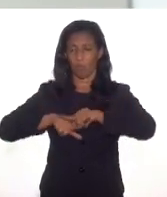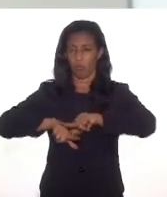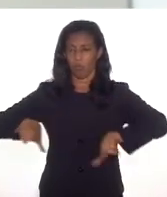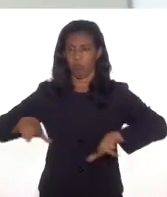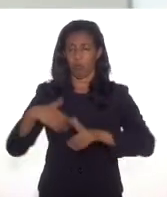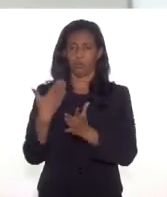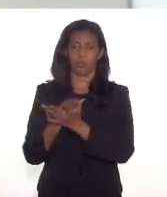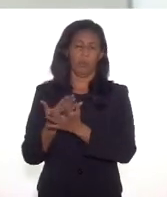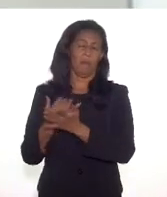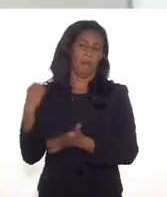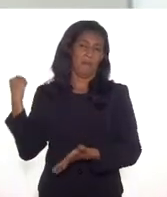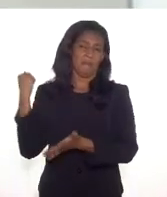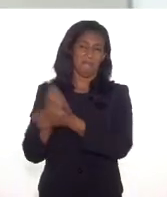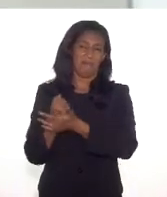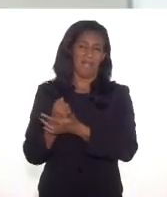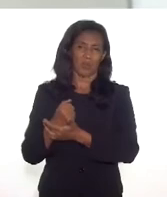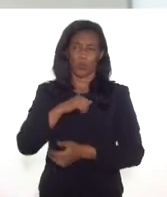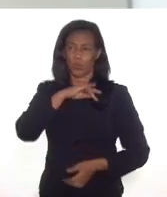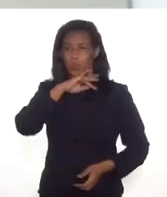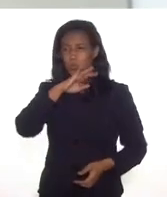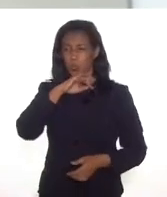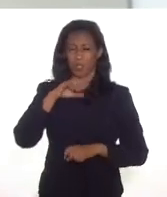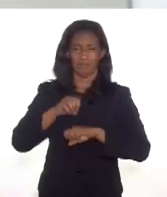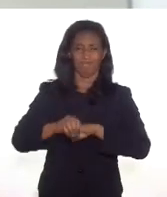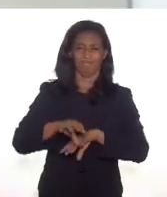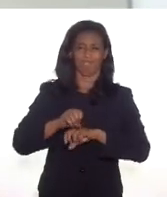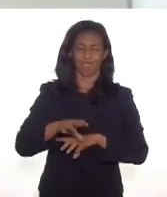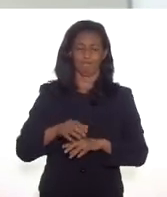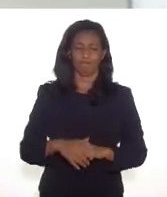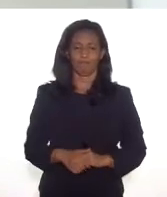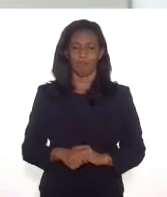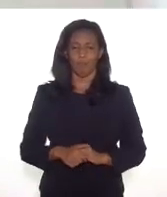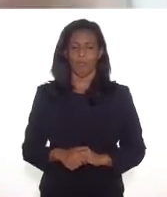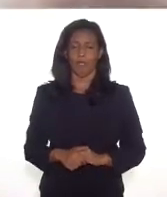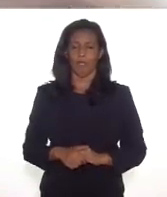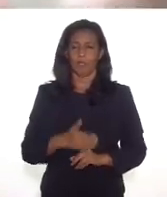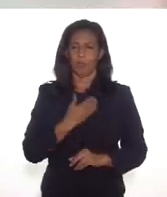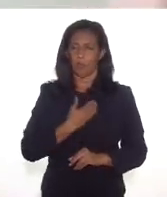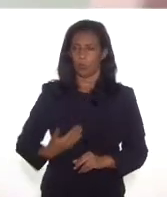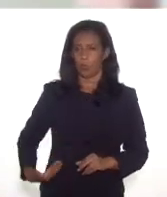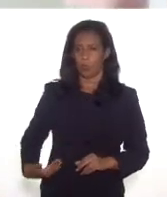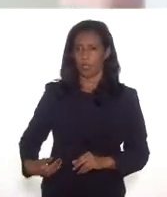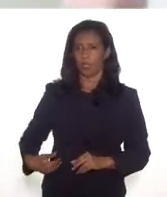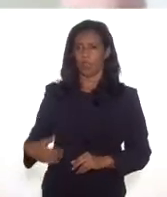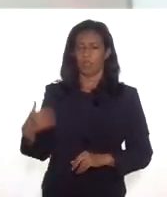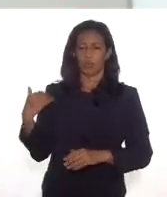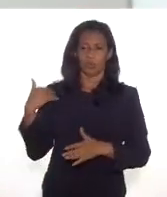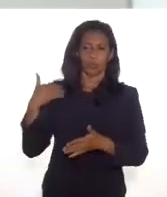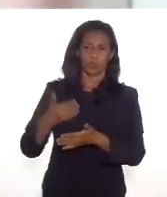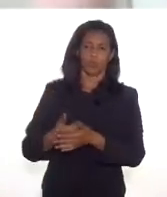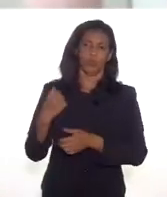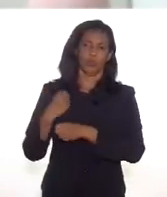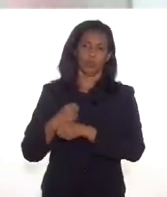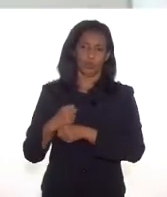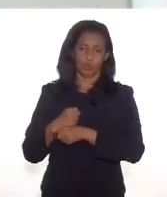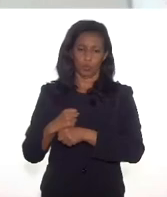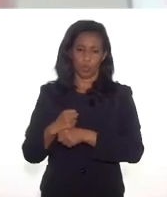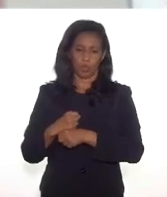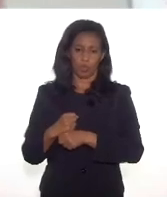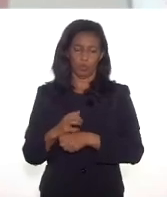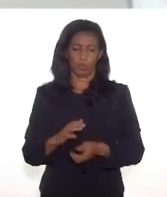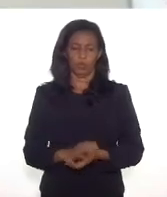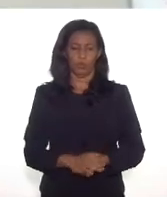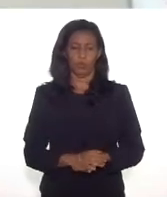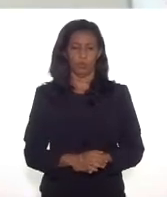maior impacto negativo na educação pública das últimas décadas. Eu ouso dizer que é